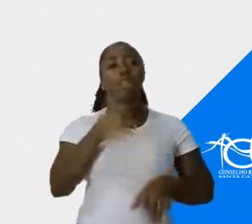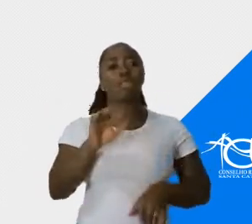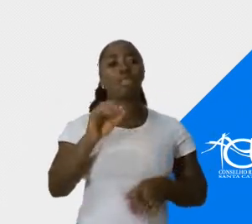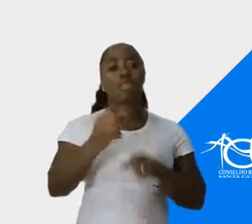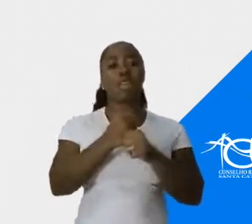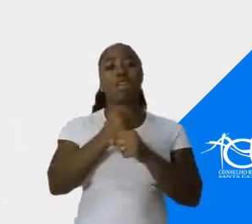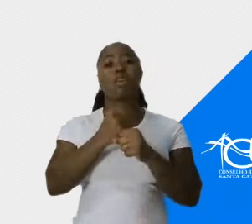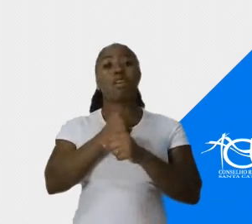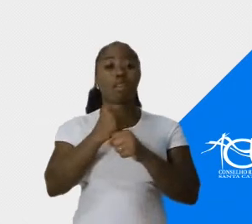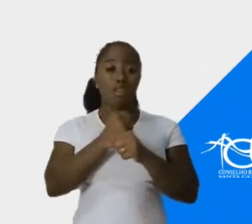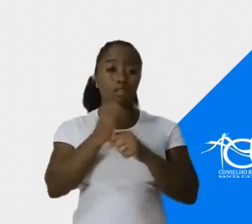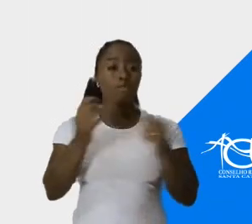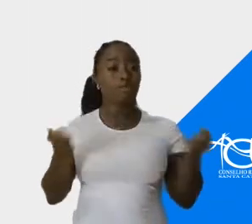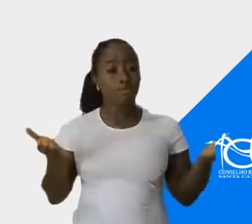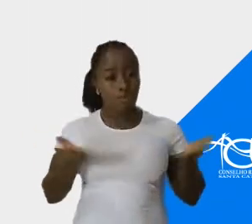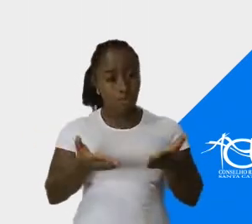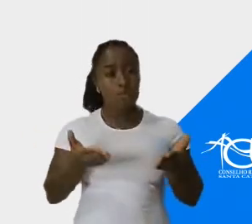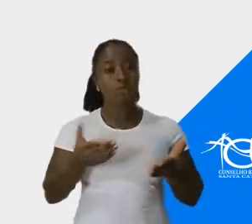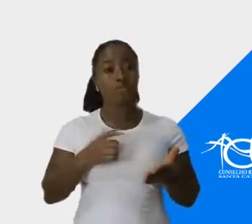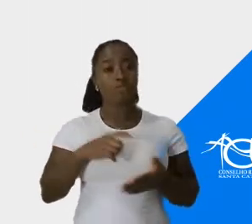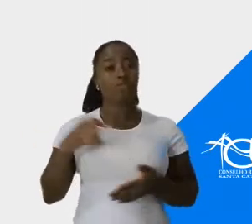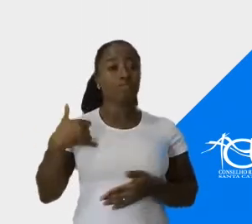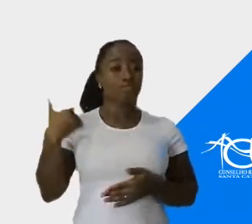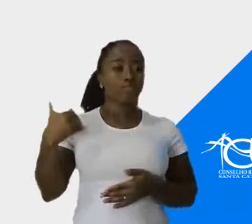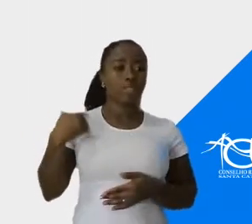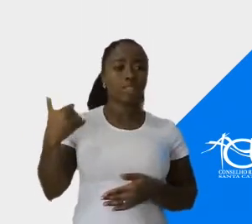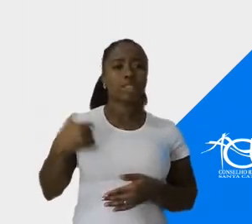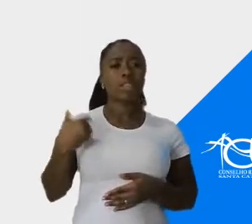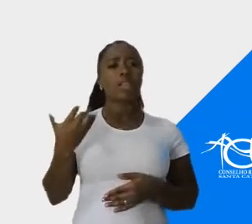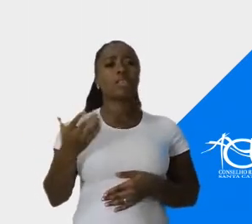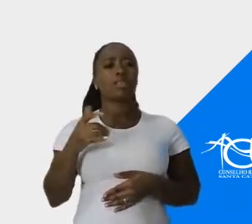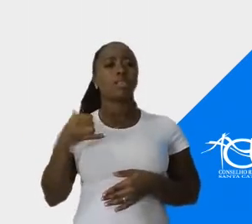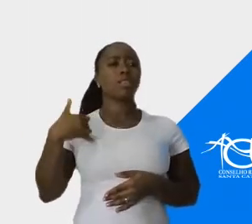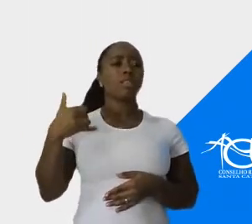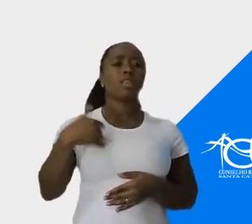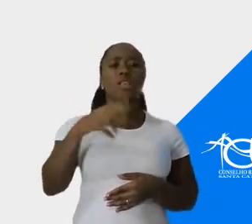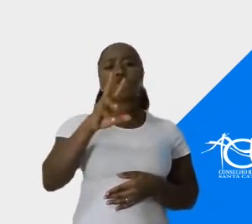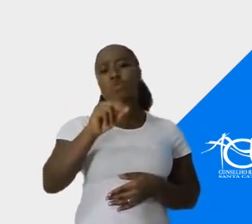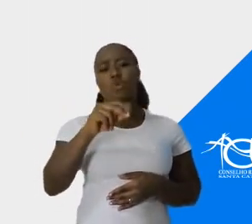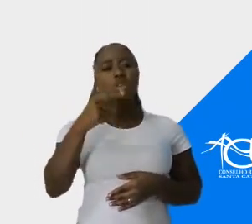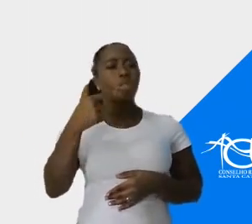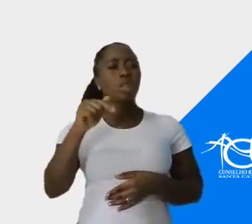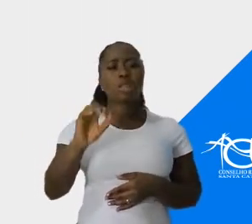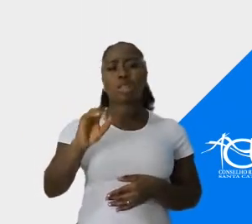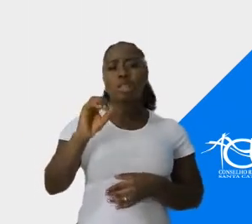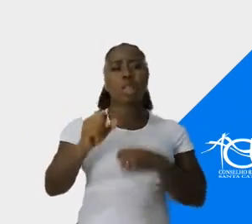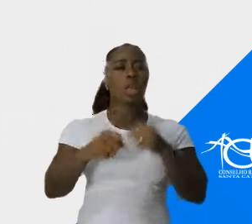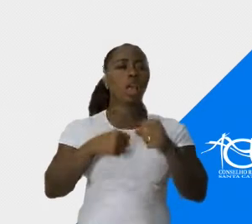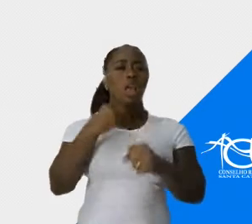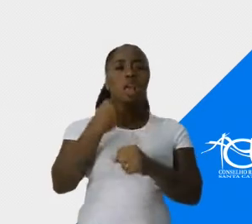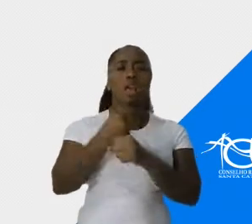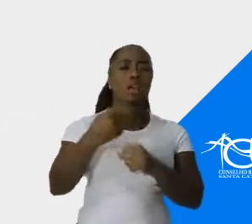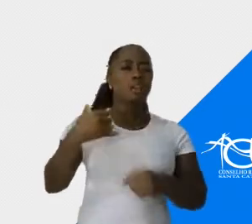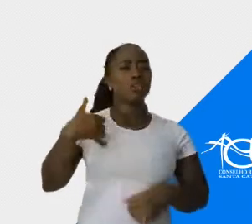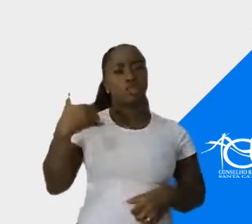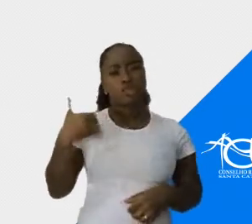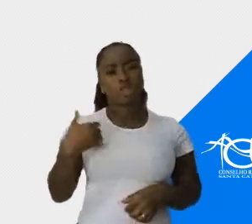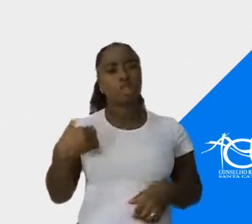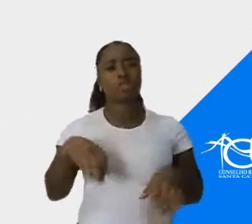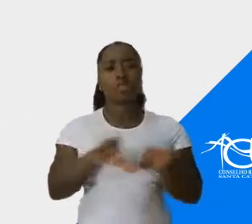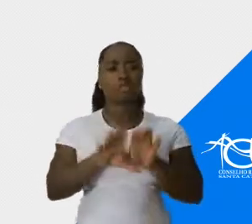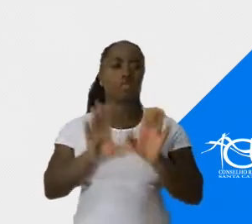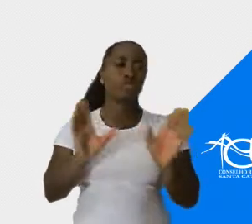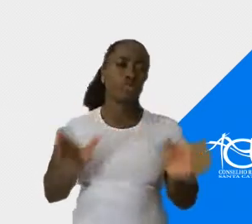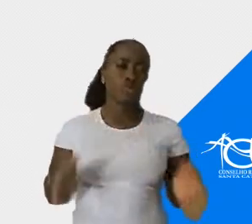né, ampliando aí para a faixa de 50 a 70 anos com prazo de validade 5 anos e acima de 75 anos. Né. E